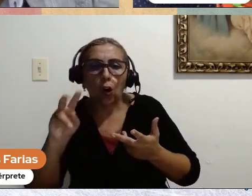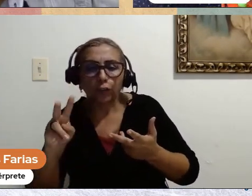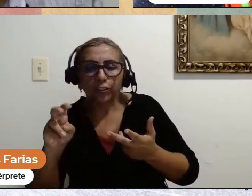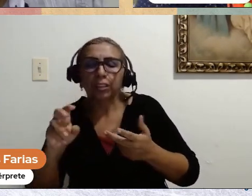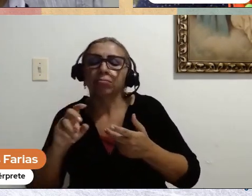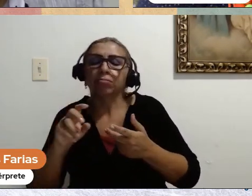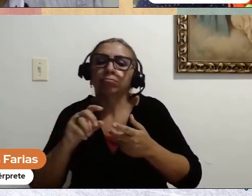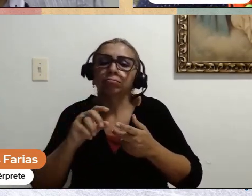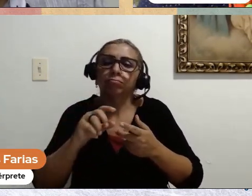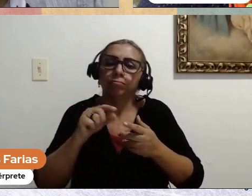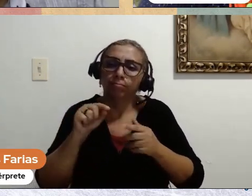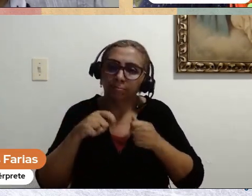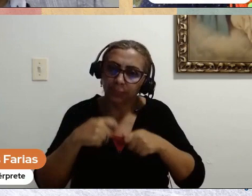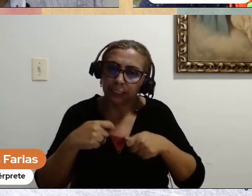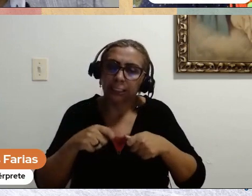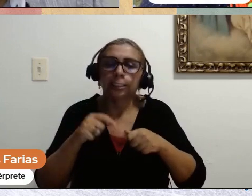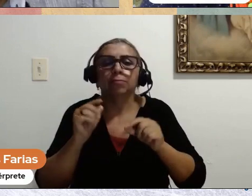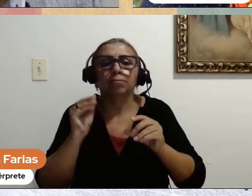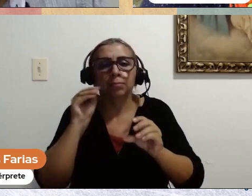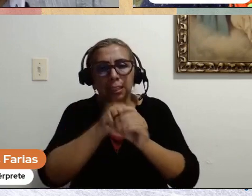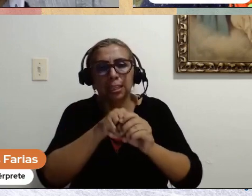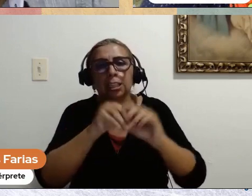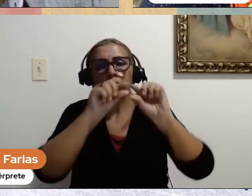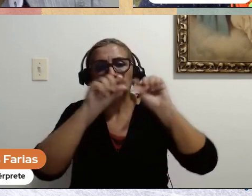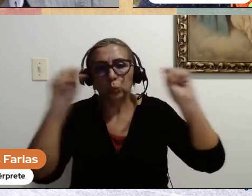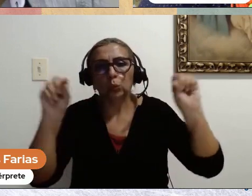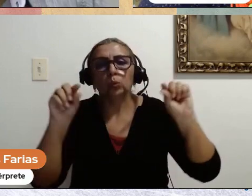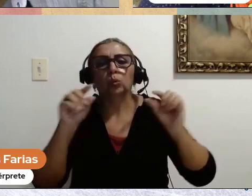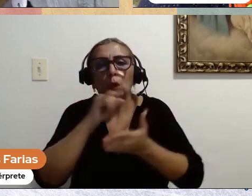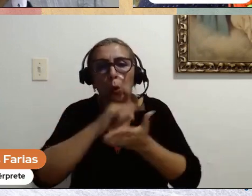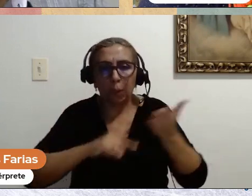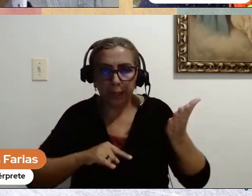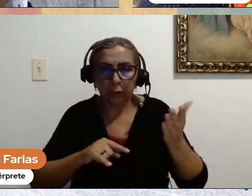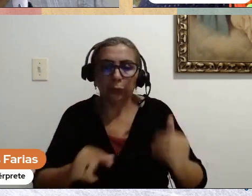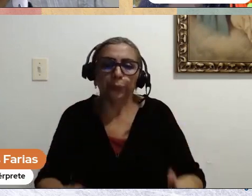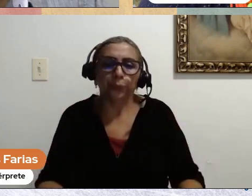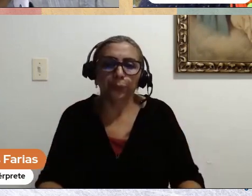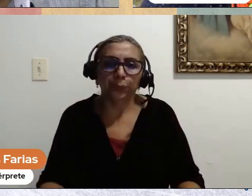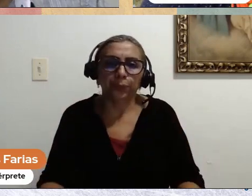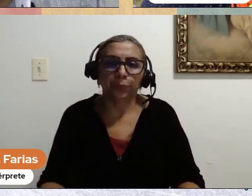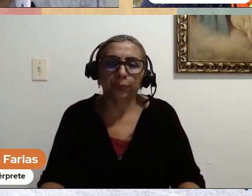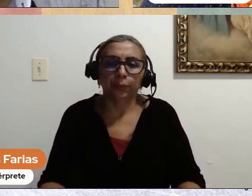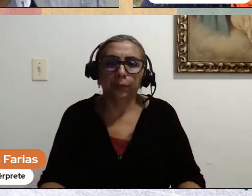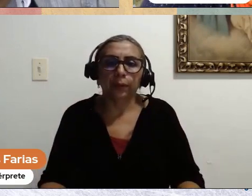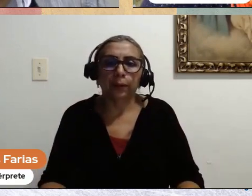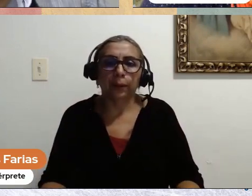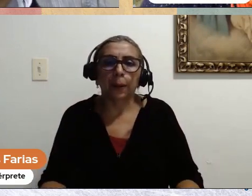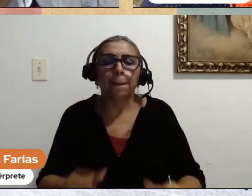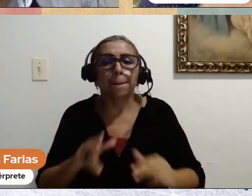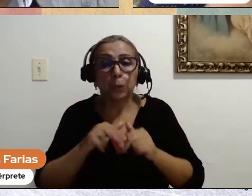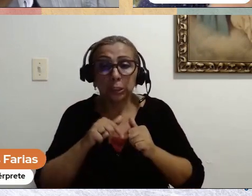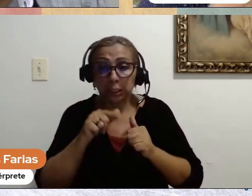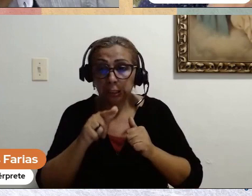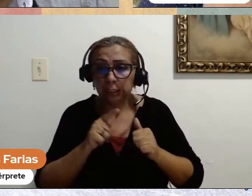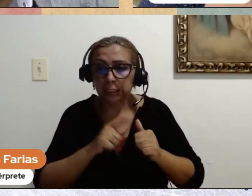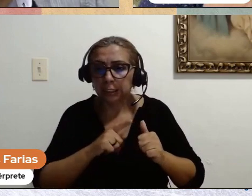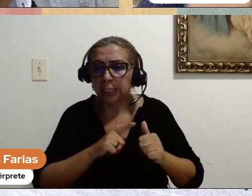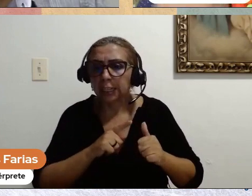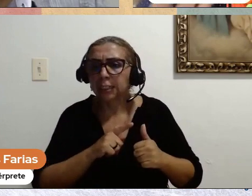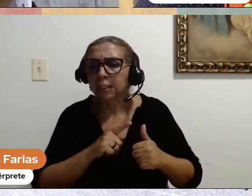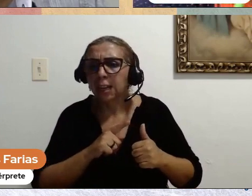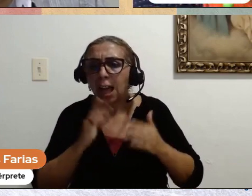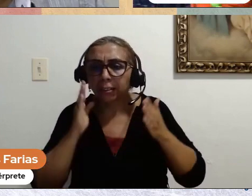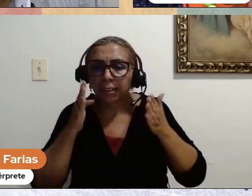precisa estar lá mencionado no documento, né? Por isso, porque como ele tem essa atenção